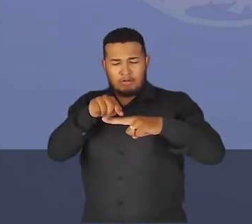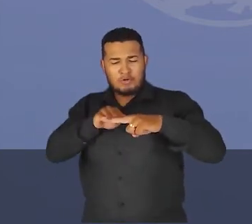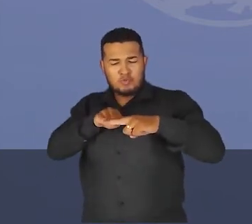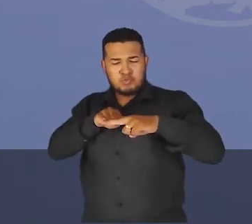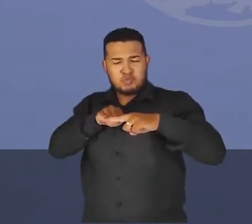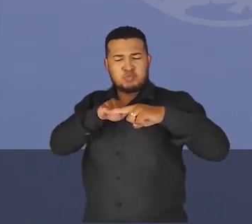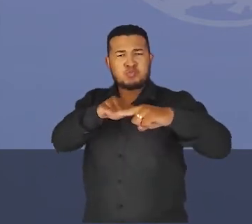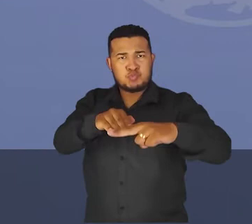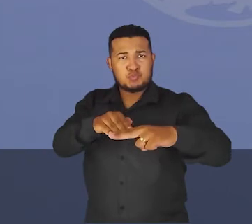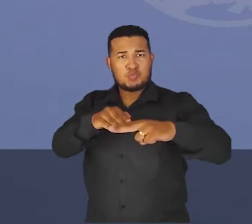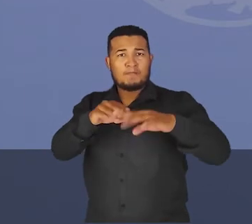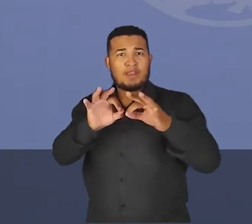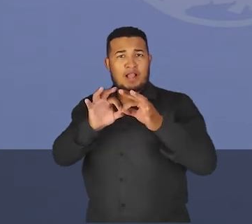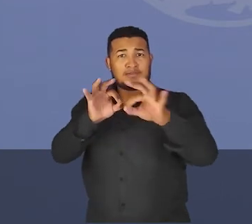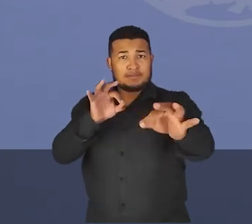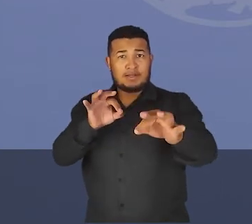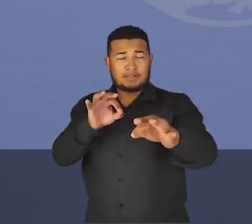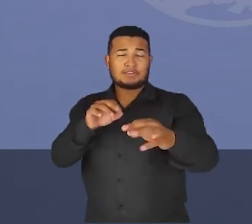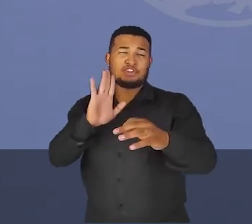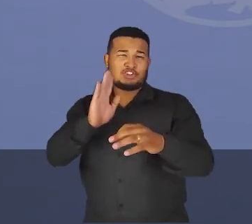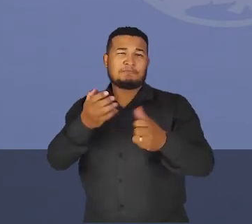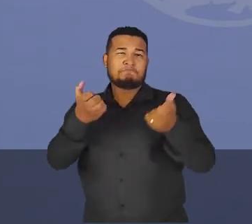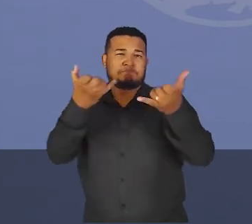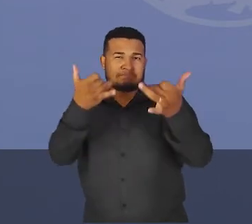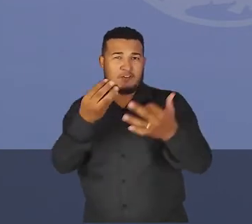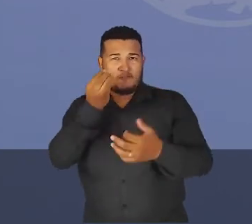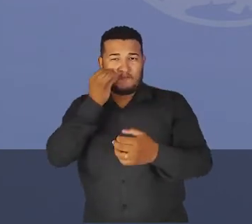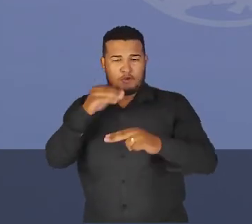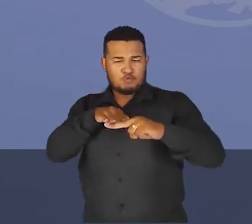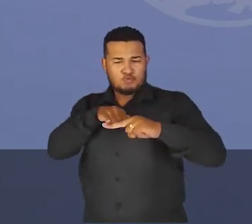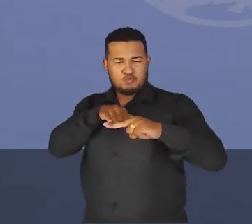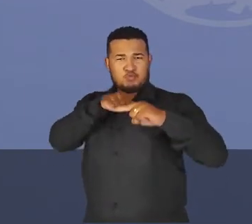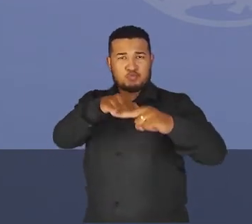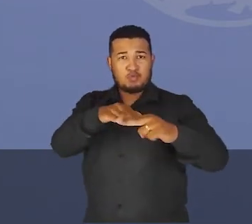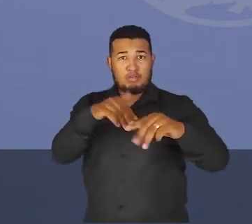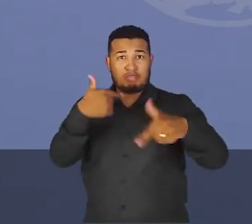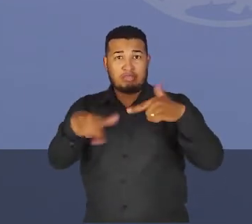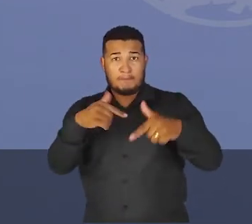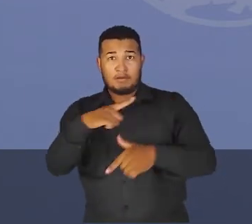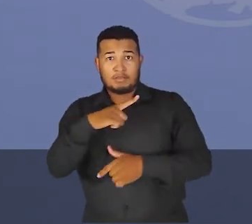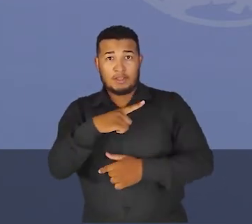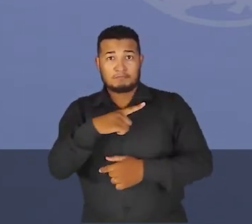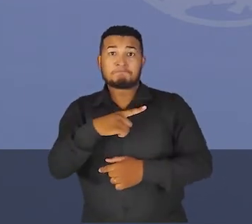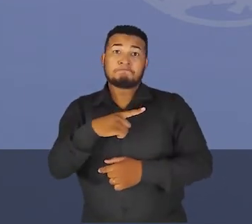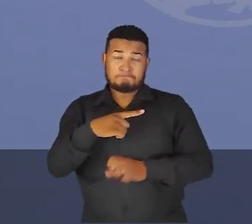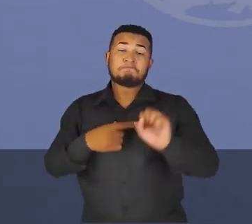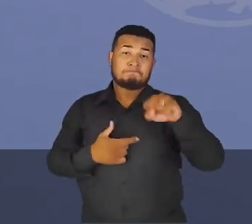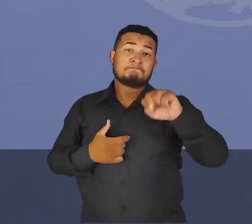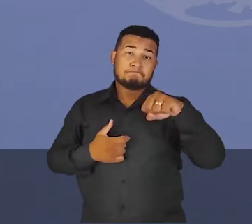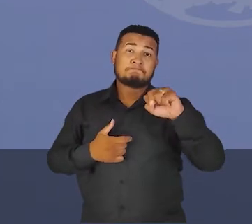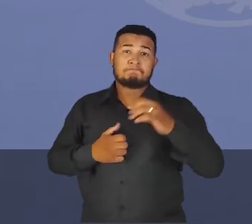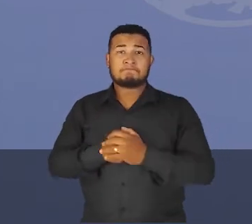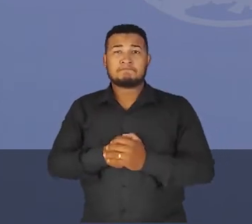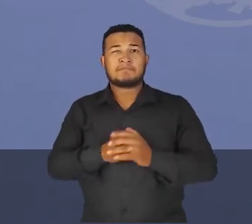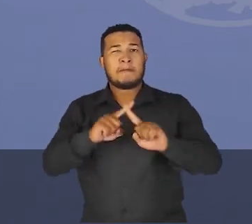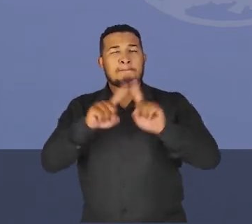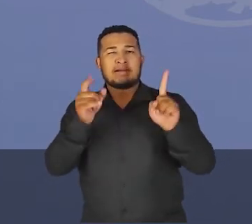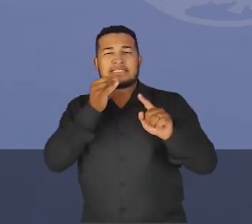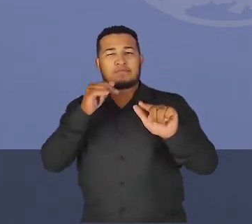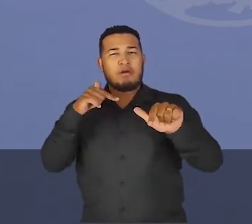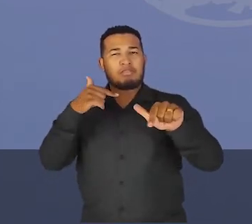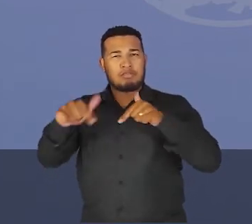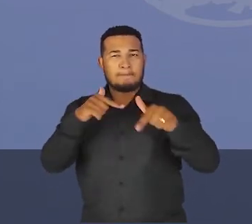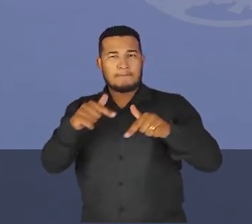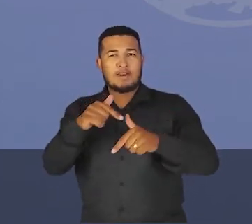cadeira a essa distância que nós fizemos menção, vai ter um trabalho? E a resposta é sim. Mas esses